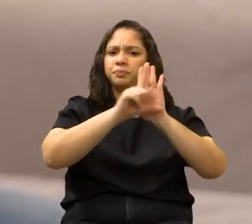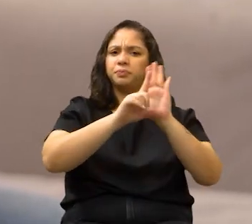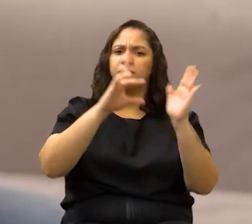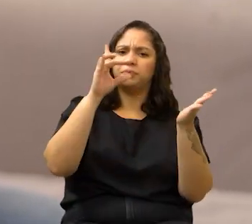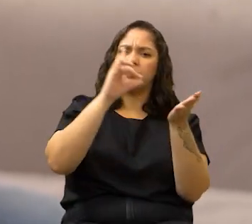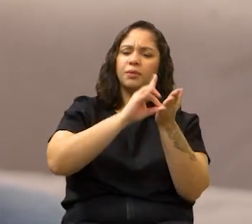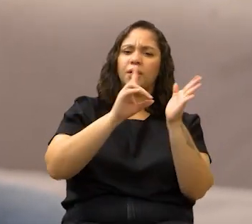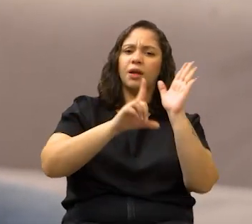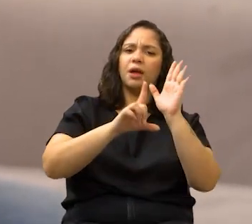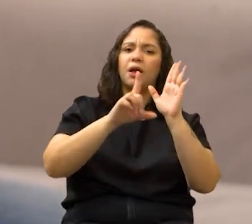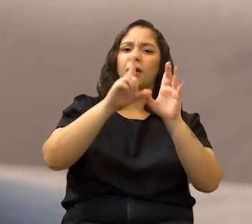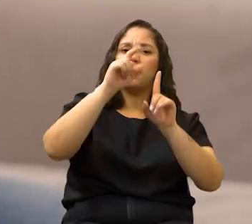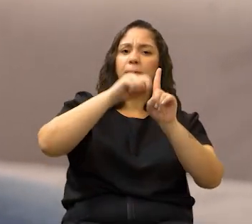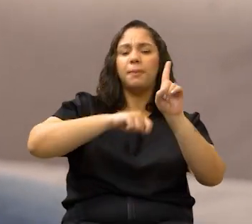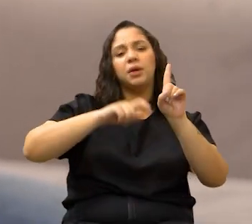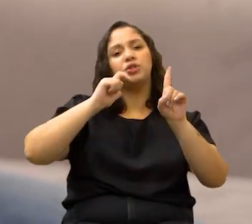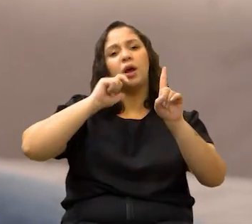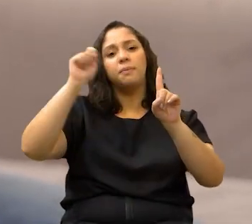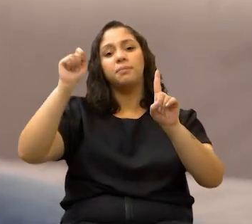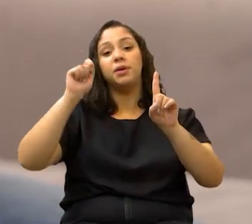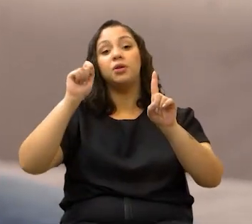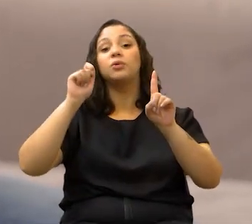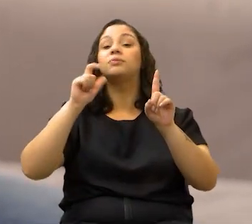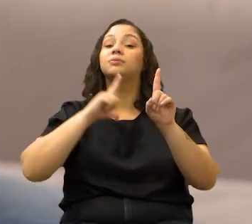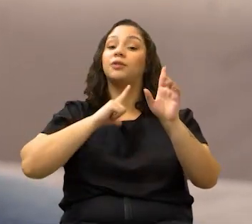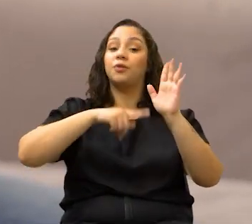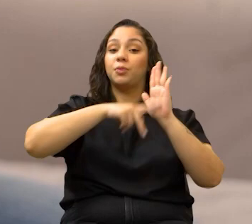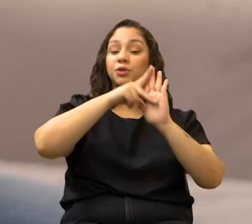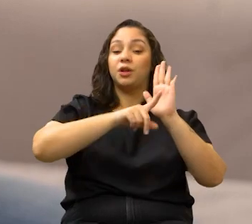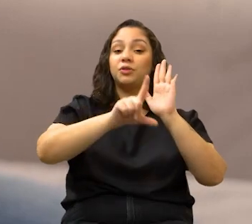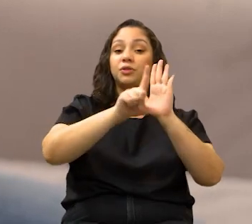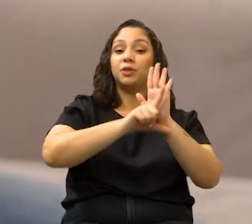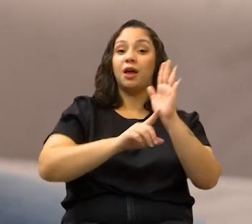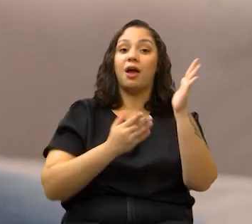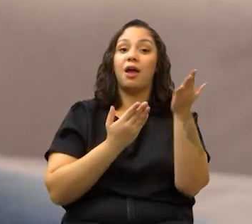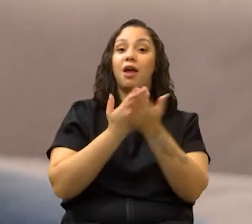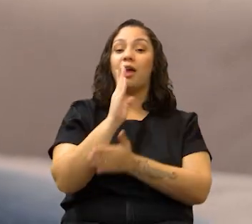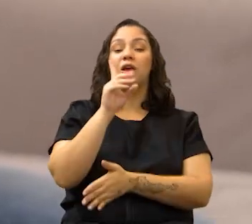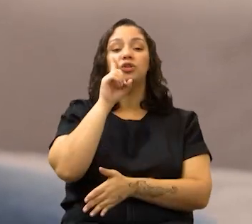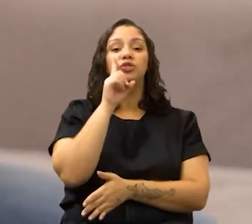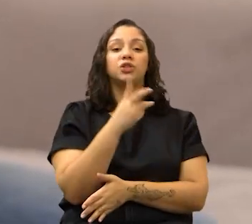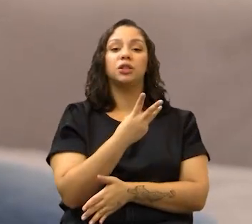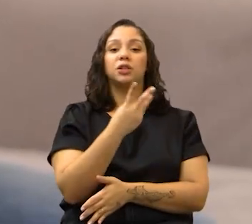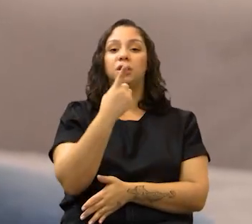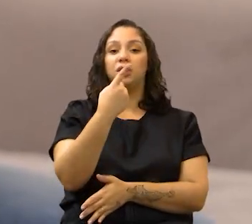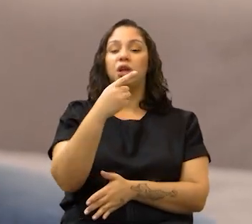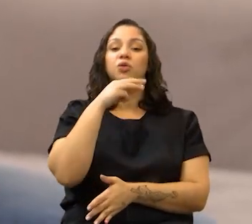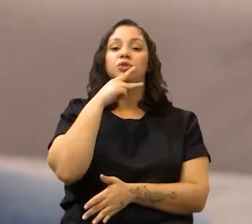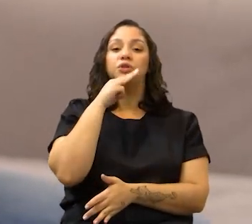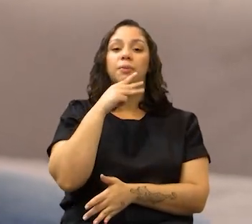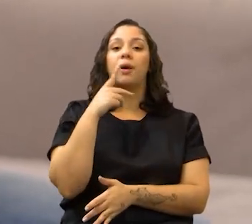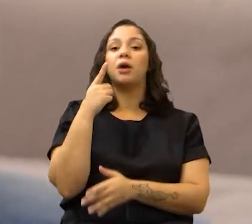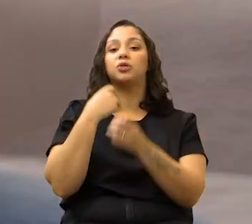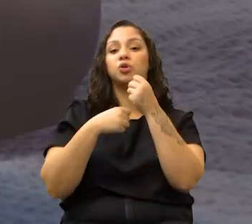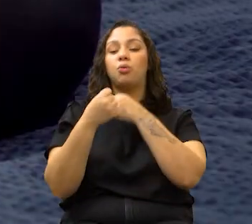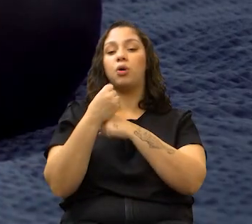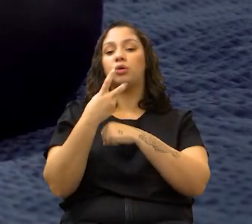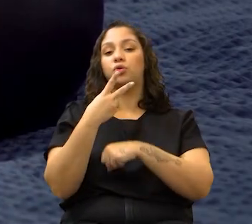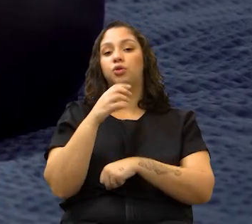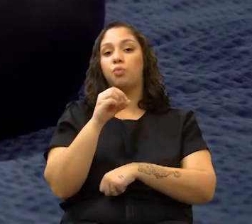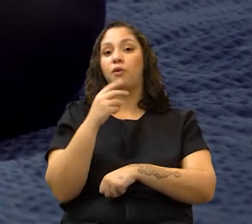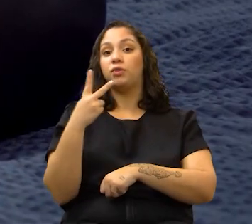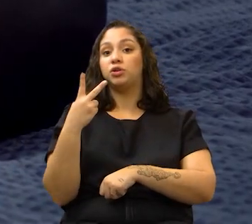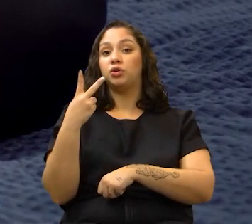que instituiu o Abril Laranja no calendário da cidade foi sancionada no dia 31 de março de 2022.